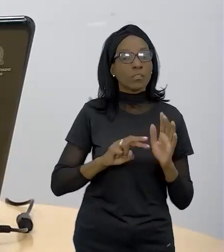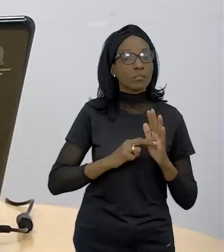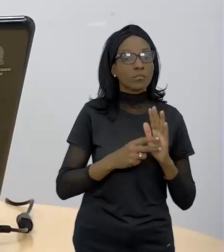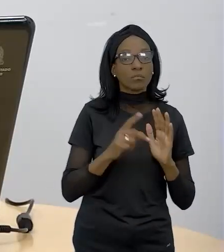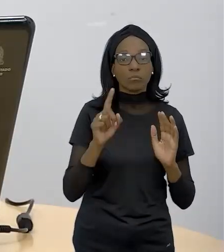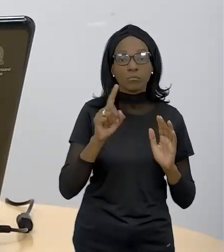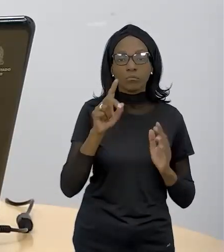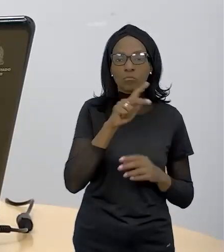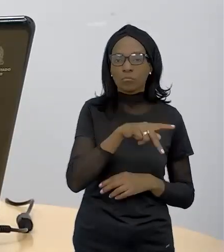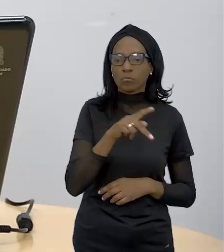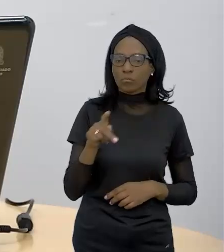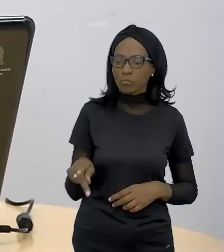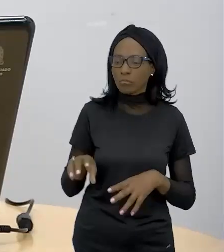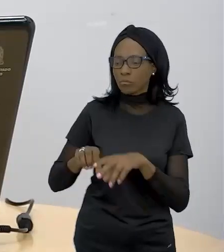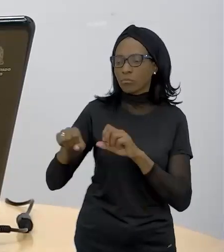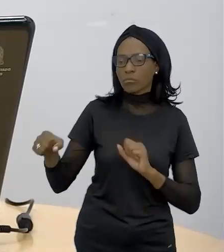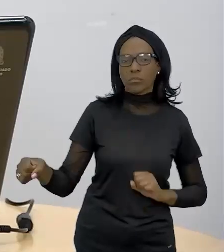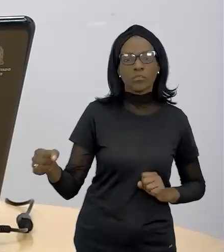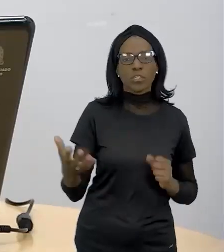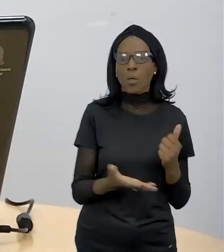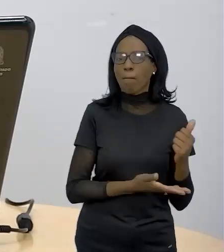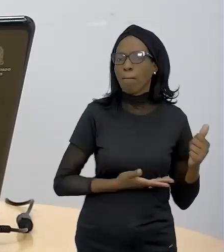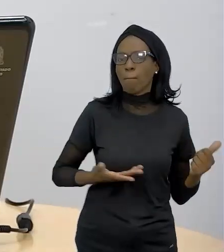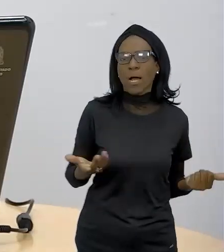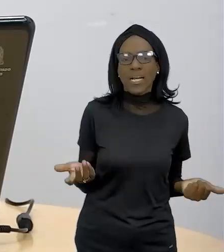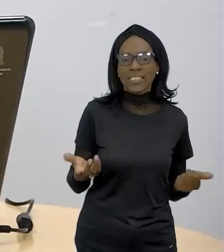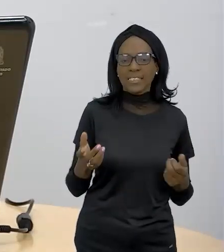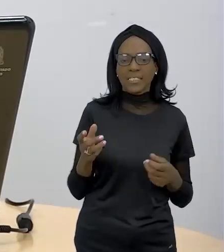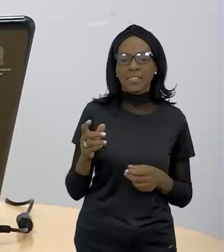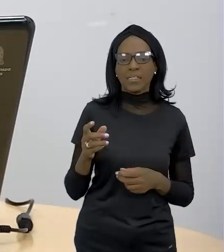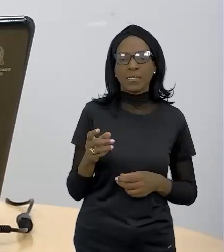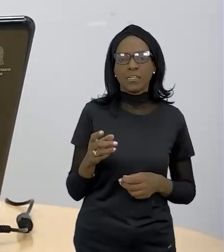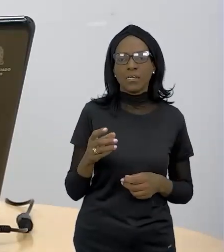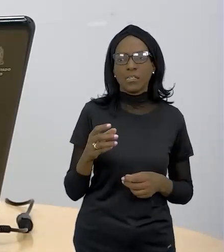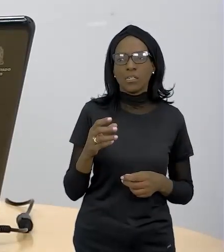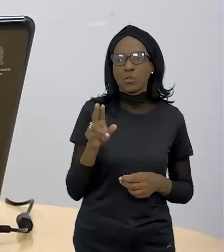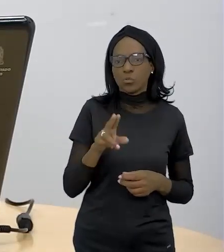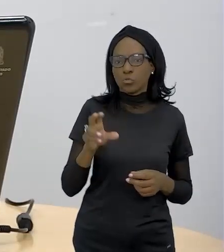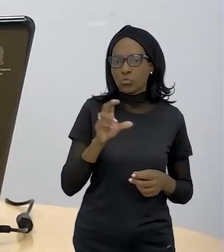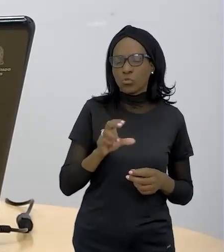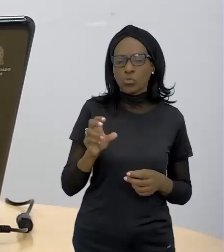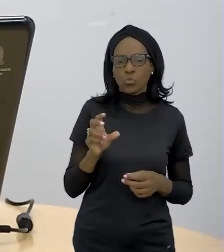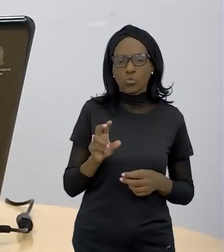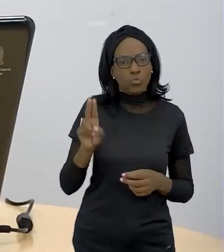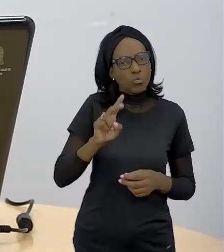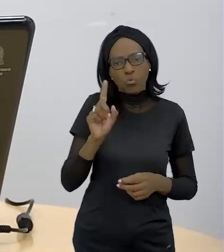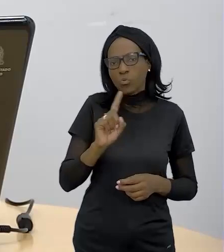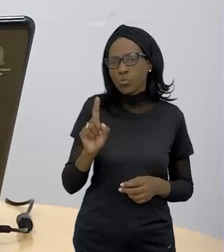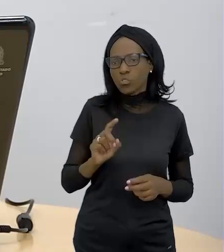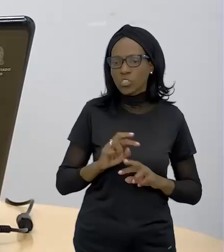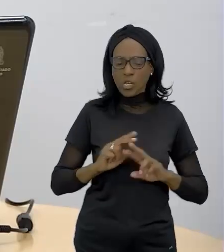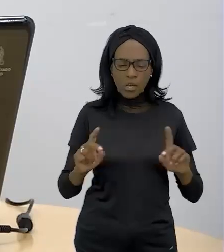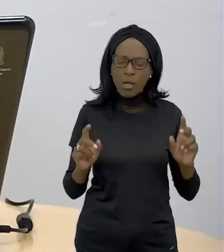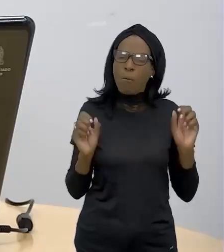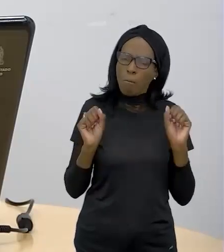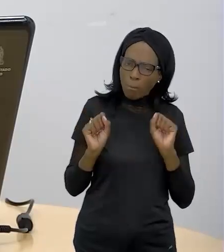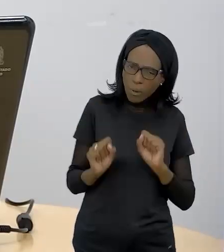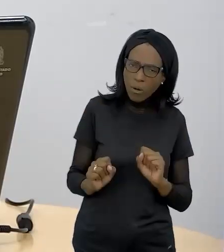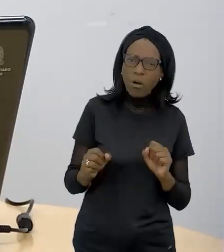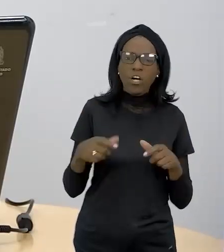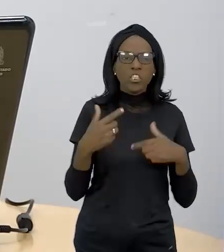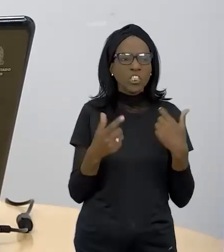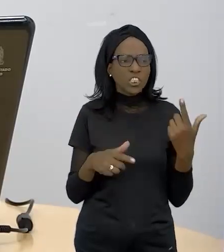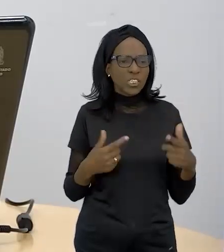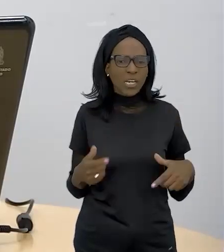que o professor da formação geral básica não pode se aproveitar desses recursos. Muito pelo contrário, ele pode até trabalhar